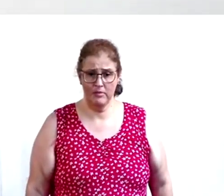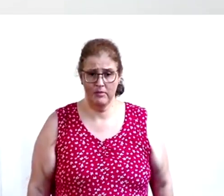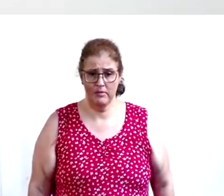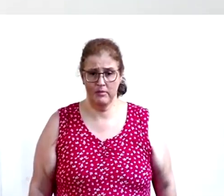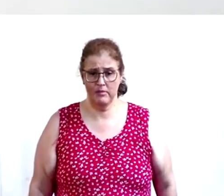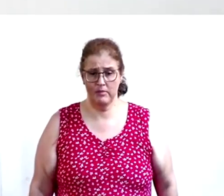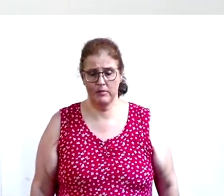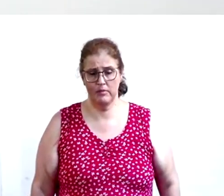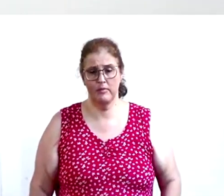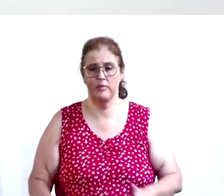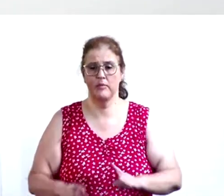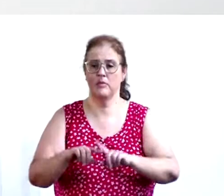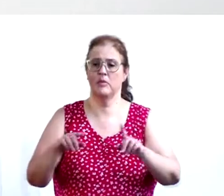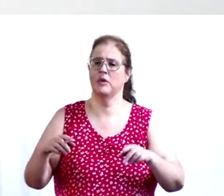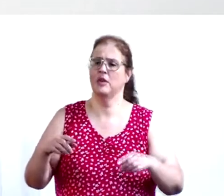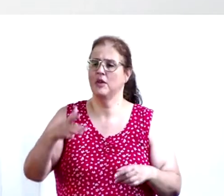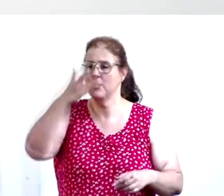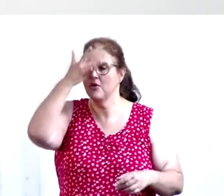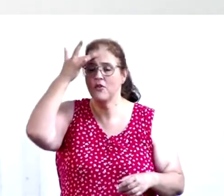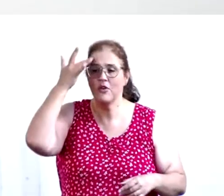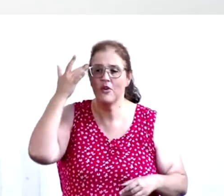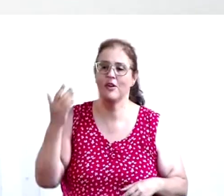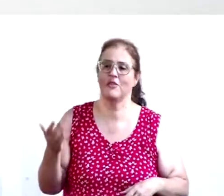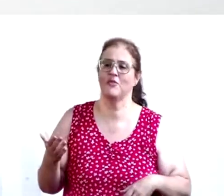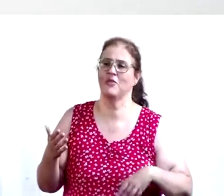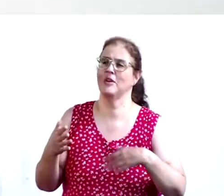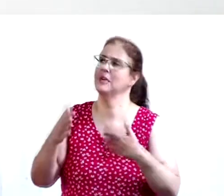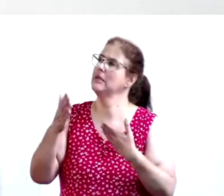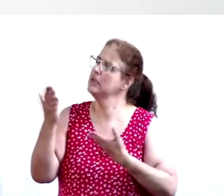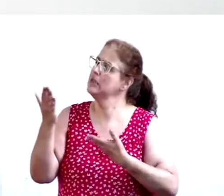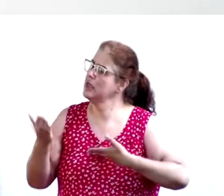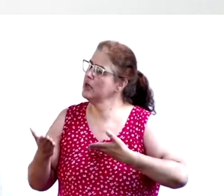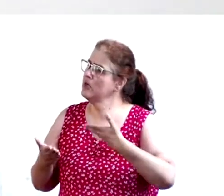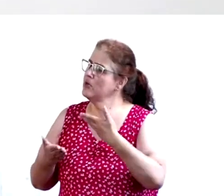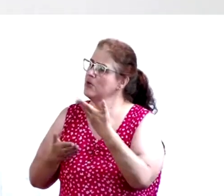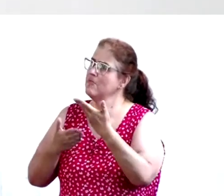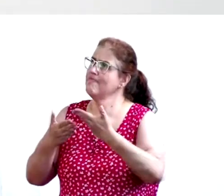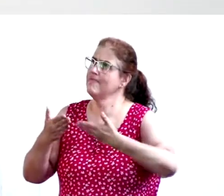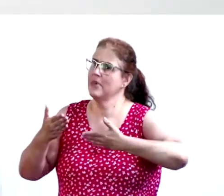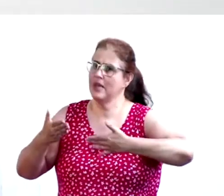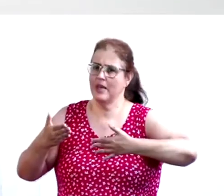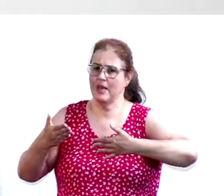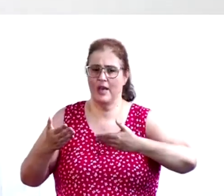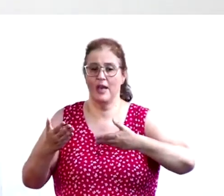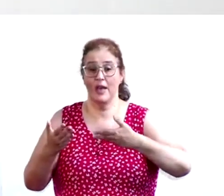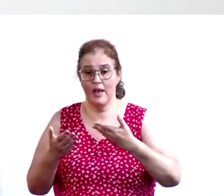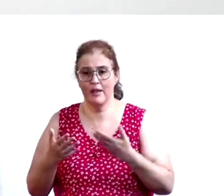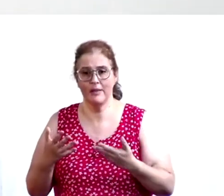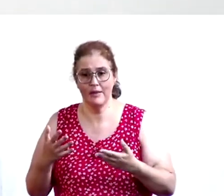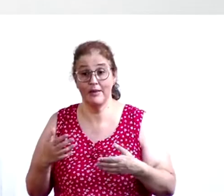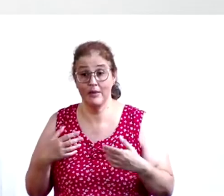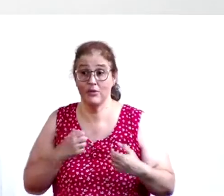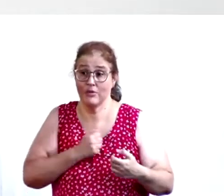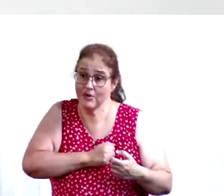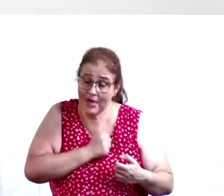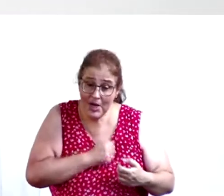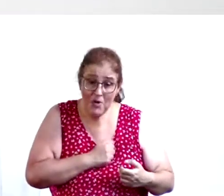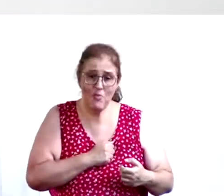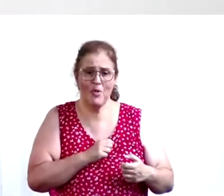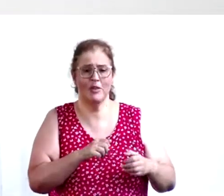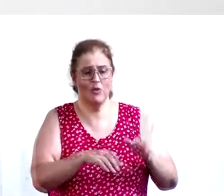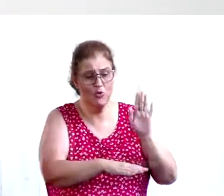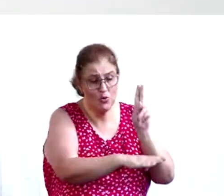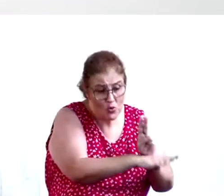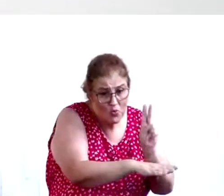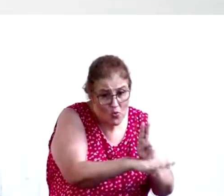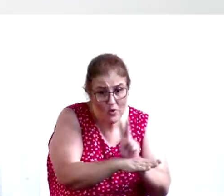a importância, o zelo que Deus tem por esse aspecto de povo só meu. Uma está nos mandamentos,